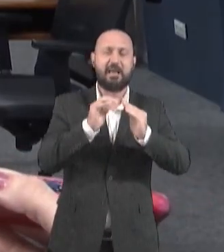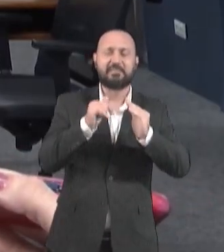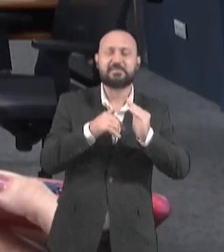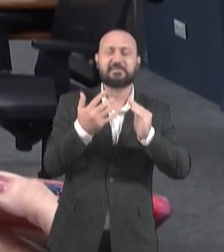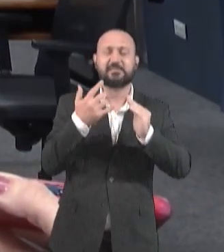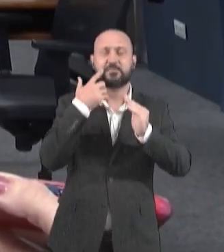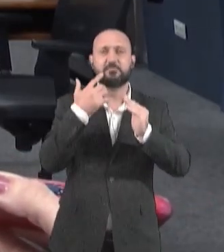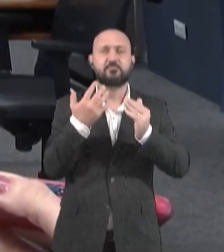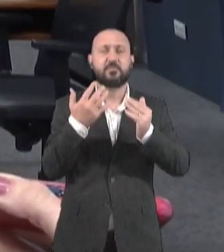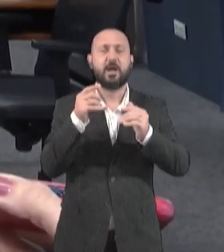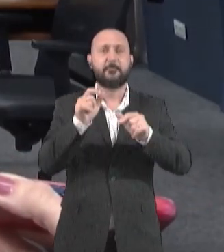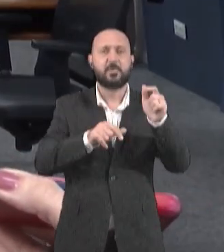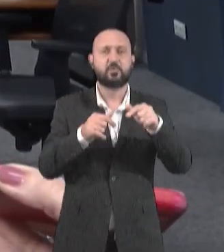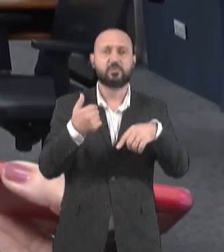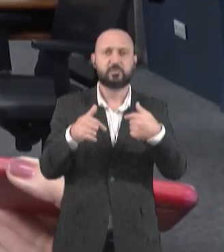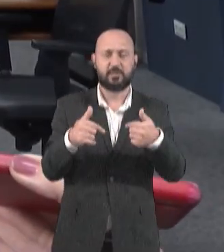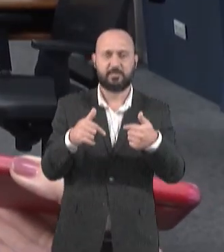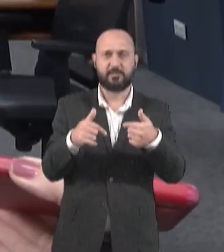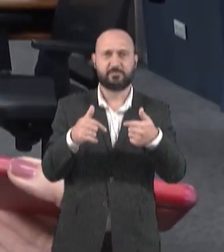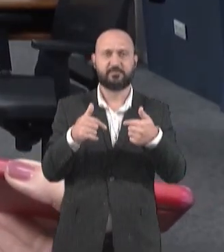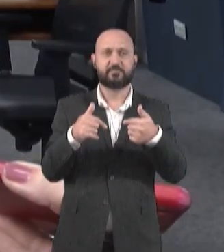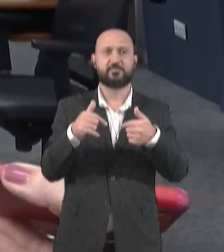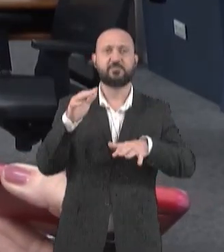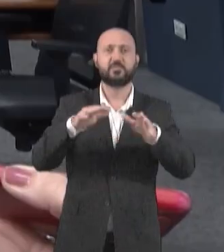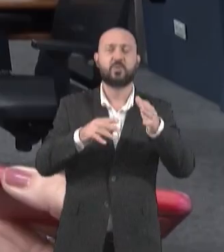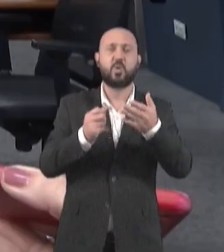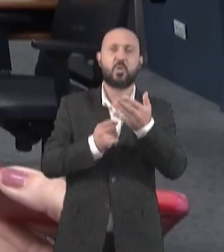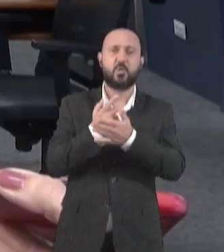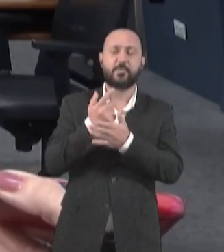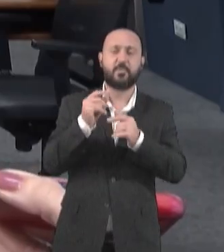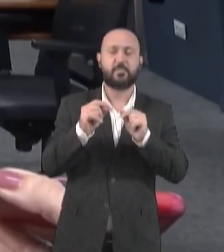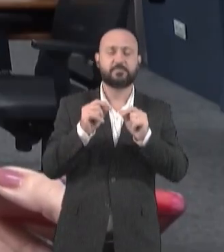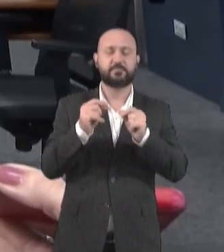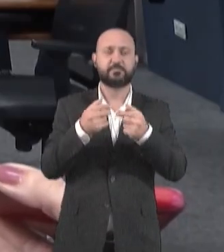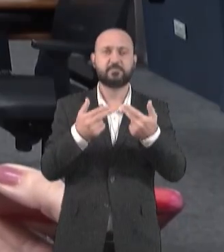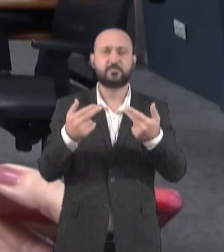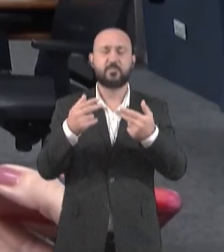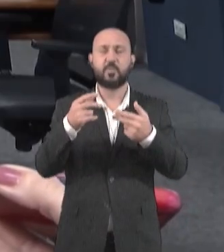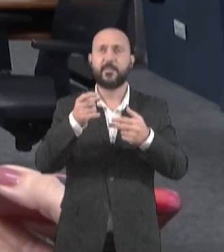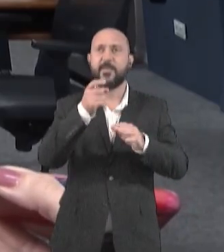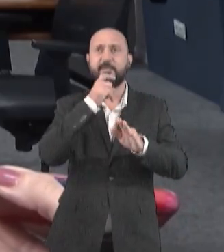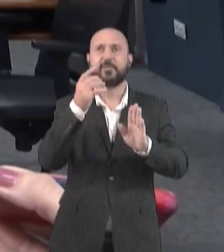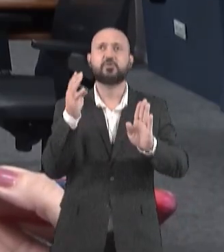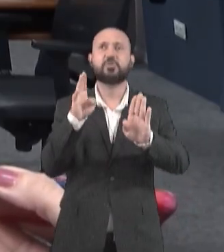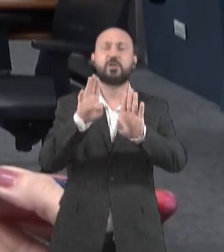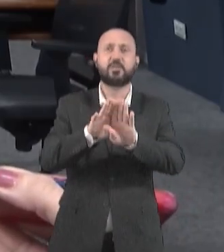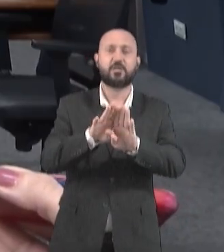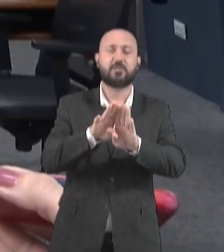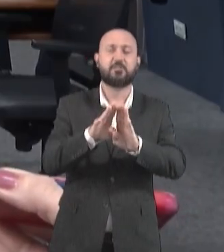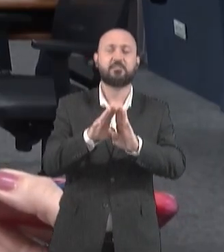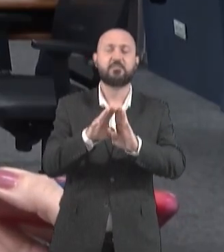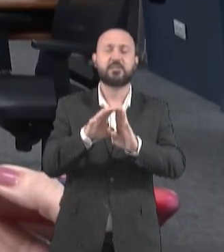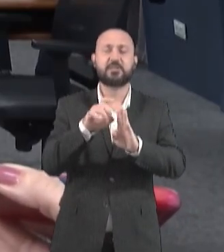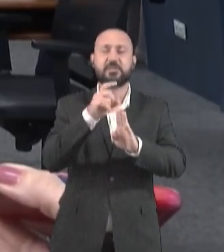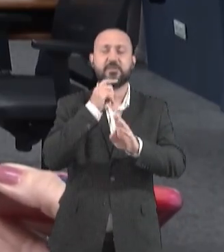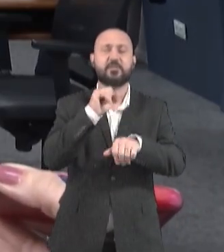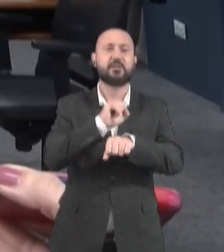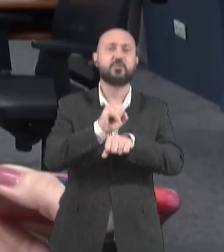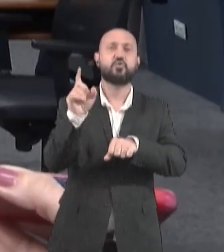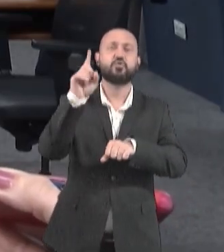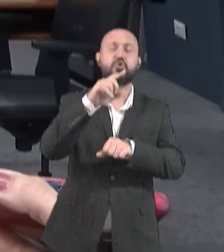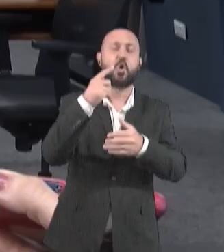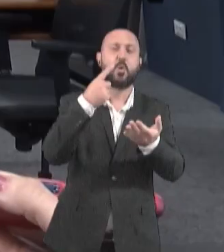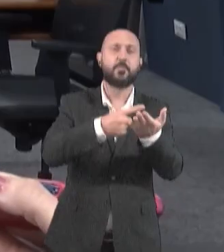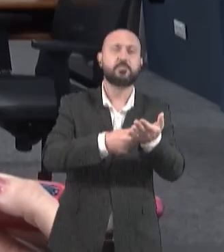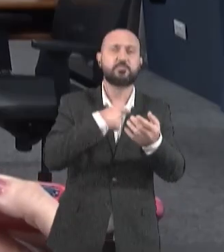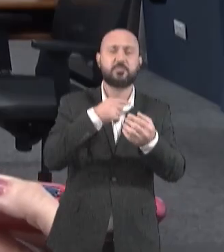com uma pessoa que trabalha e de repente comprou um produto, uma geladeira e ficaram de entregar tal